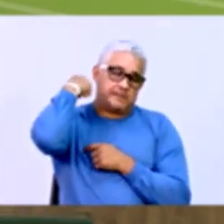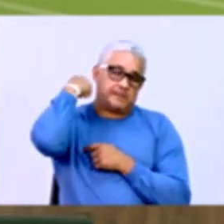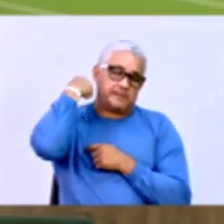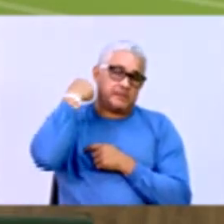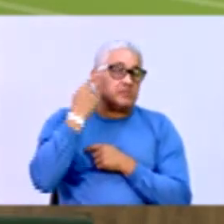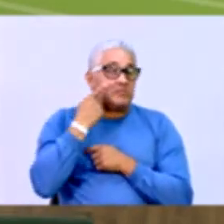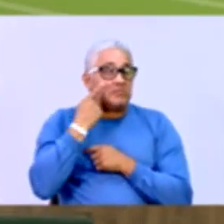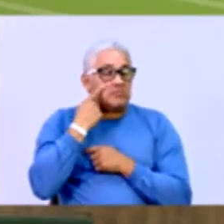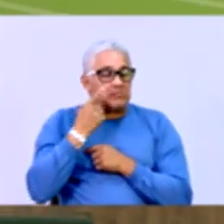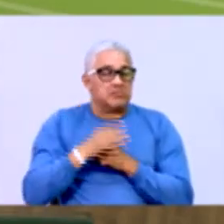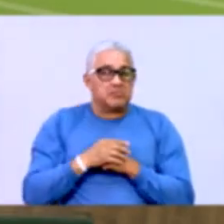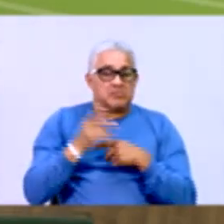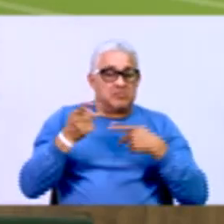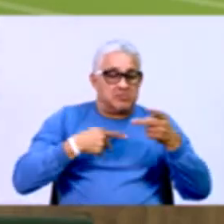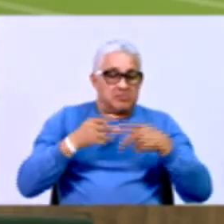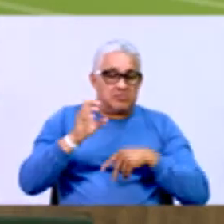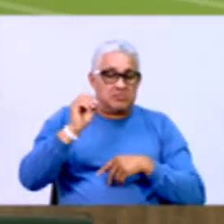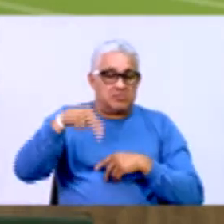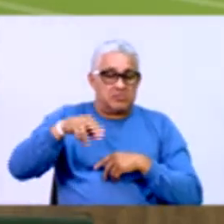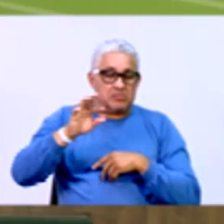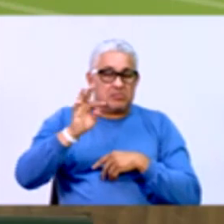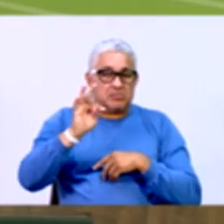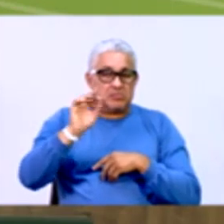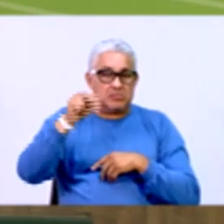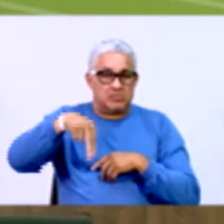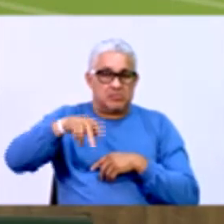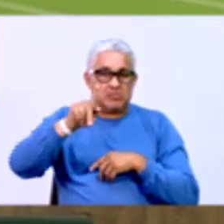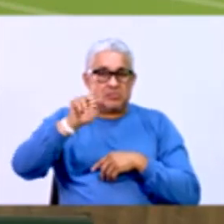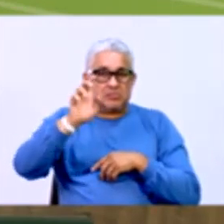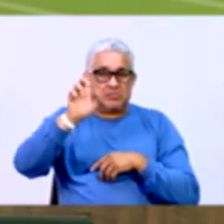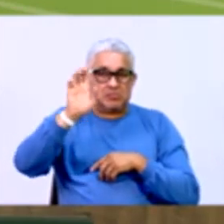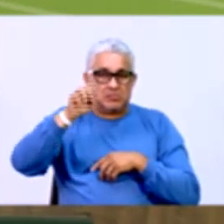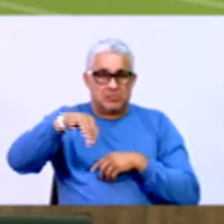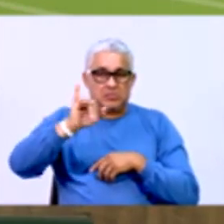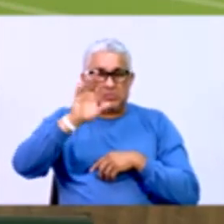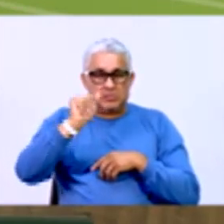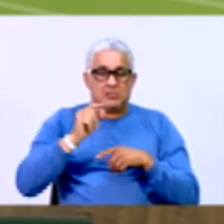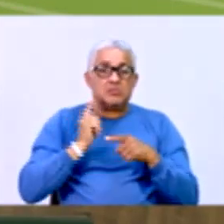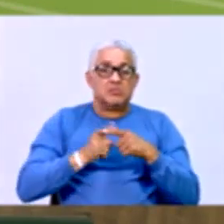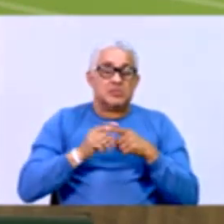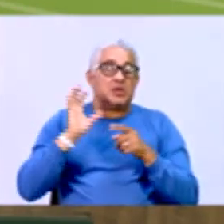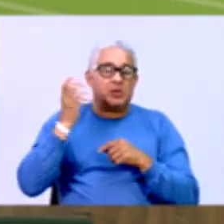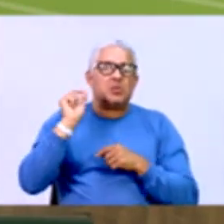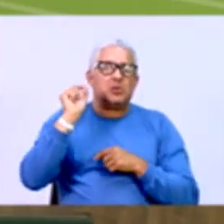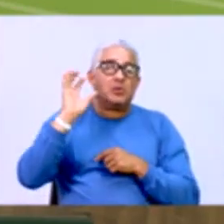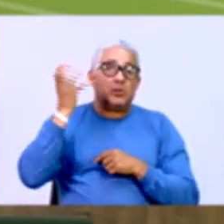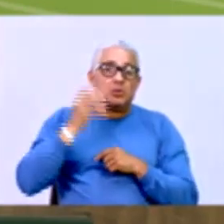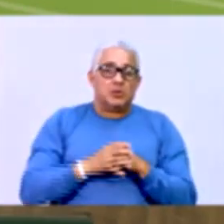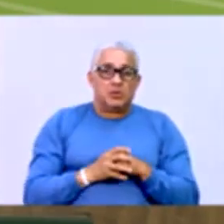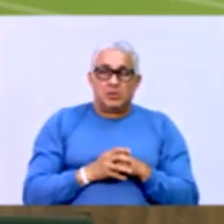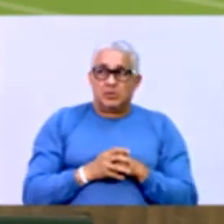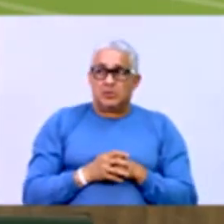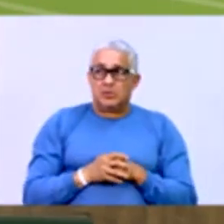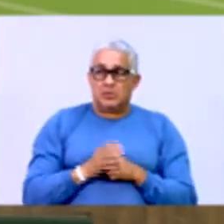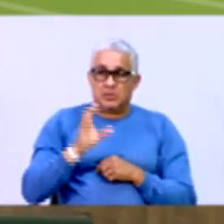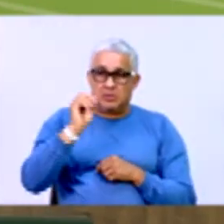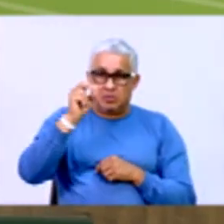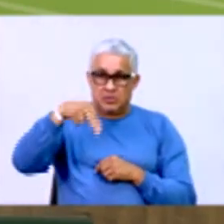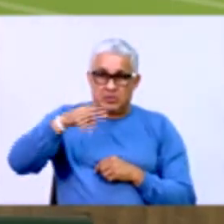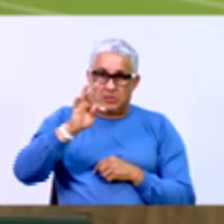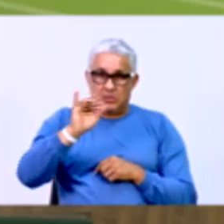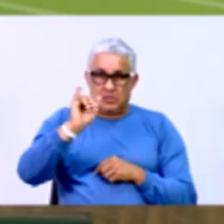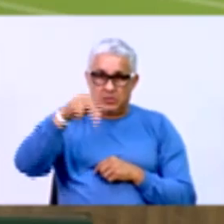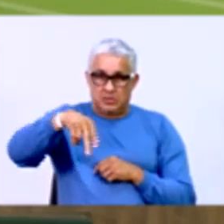de desastre, no plano de contingência, no plano né? Por que não foi aparelho? O que aconteceu? Às vezes a gente não